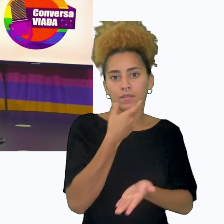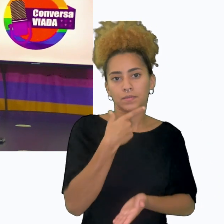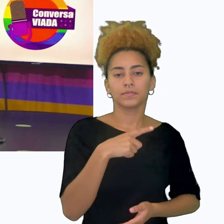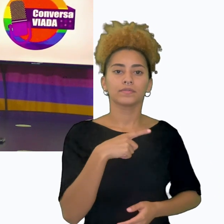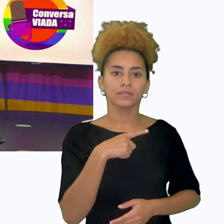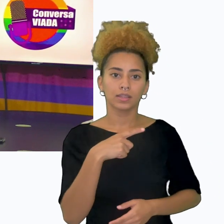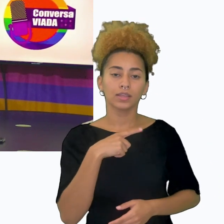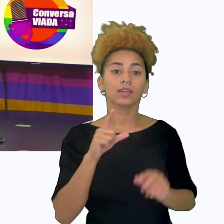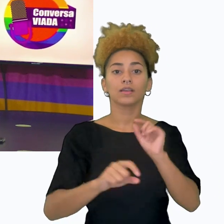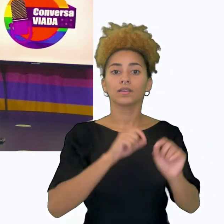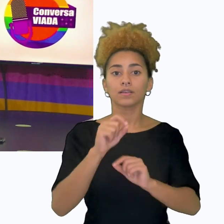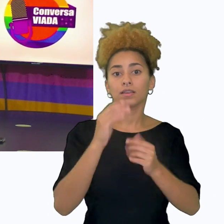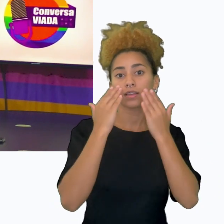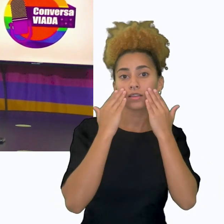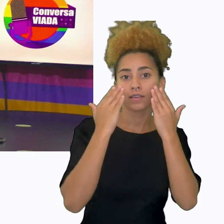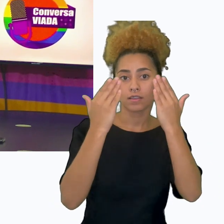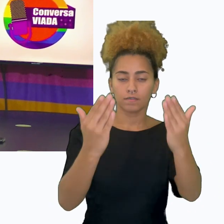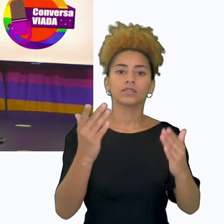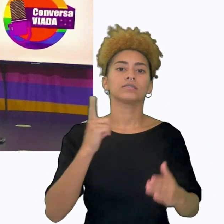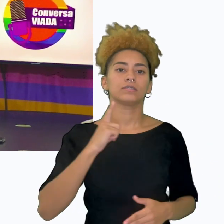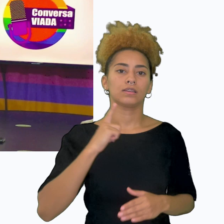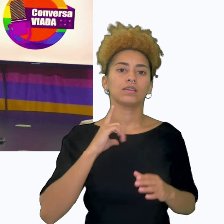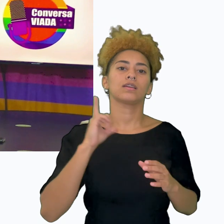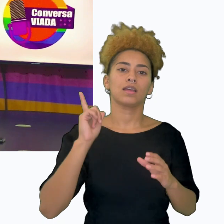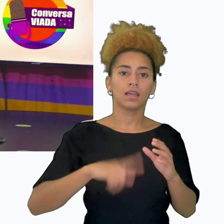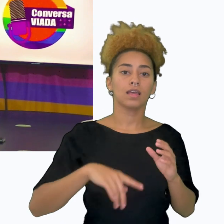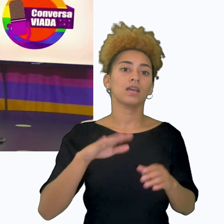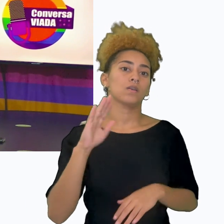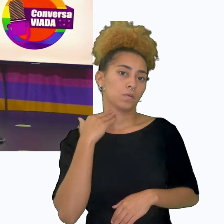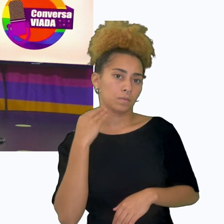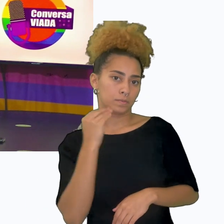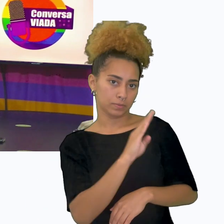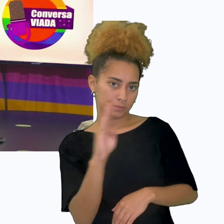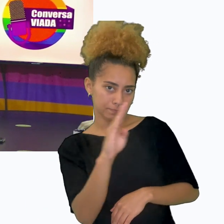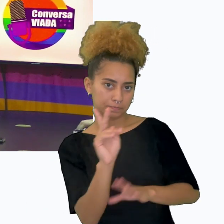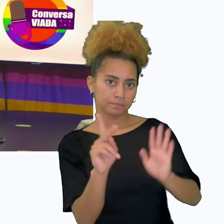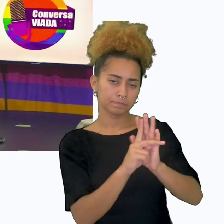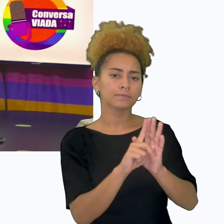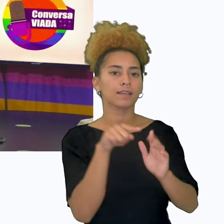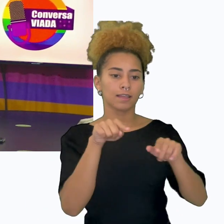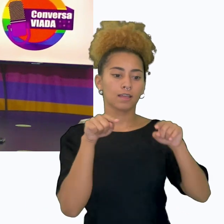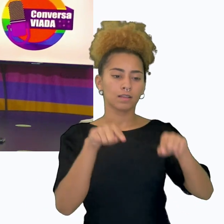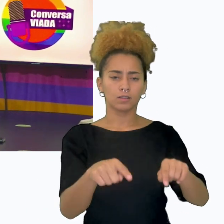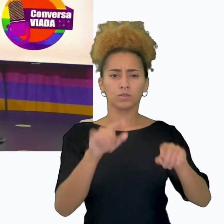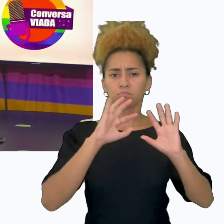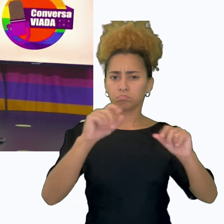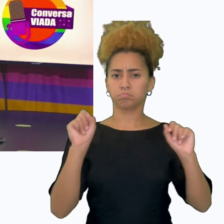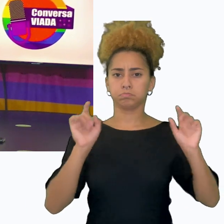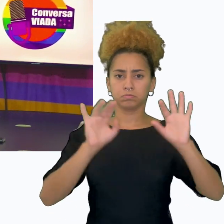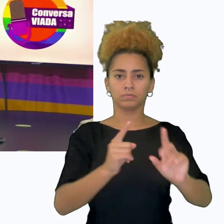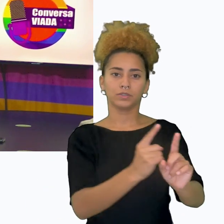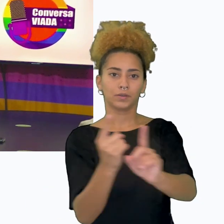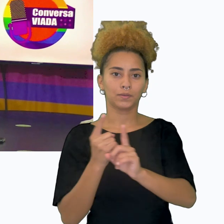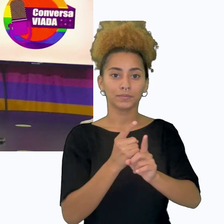farmácia. Uma farmácia que é de frente ao Banco do Brasil e a Praça do Carmo, bem na esquina ali. Ali é onde a gente se encontrava, era lugar